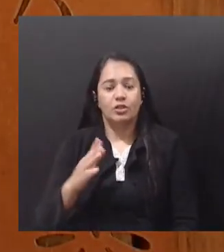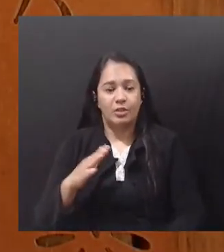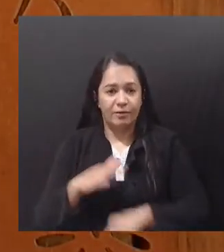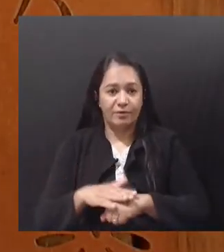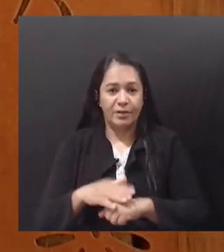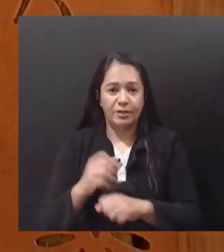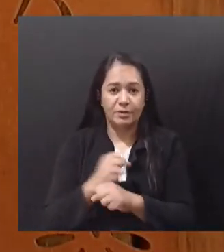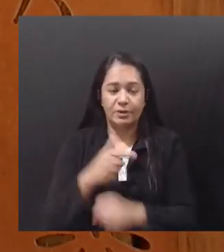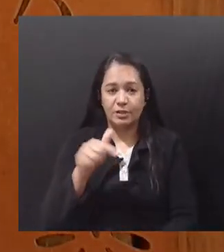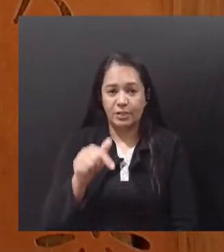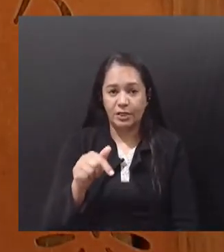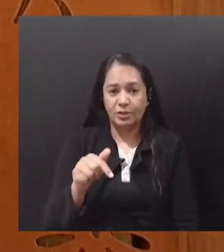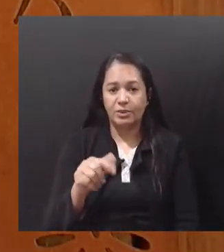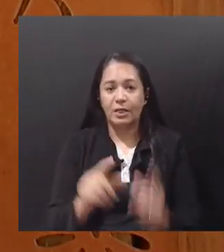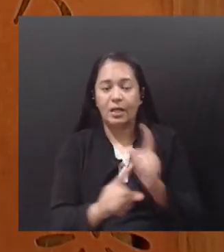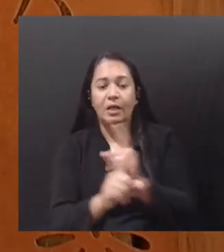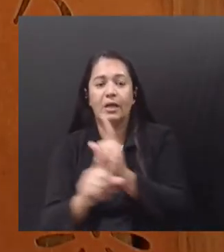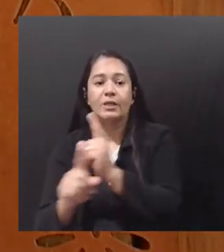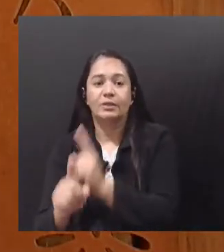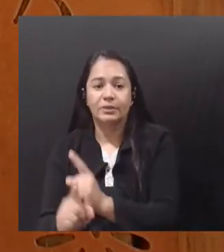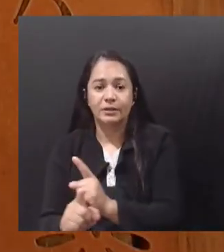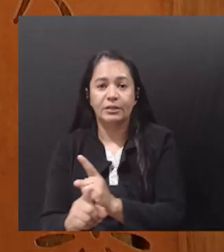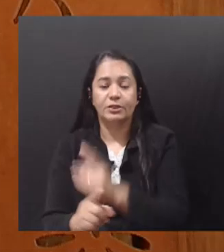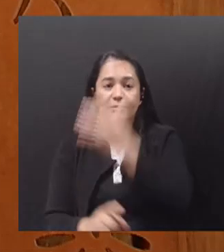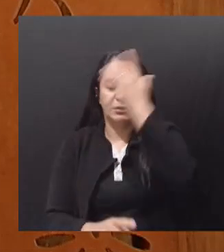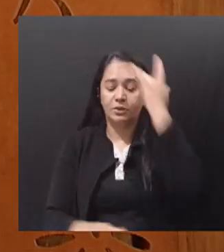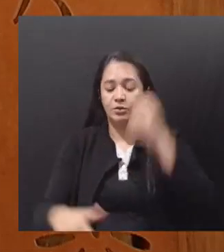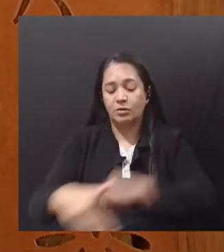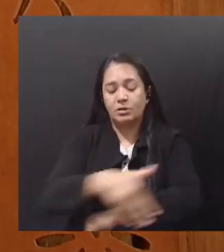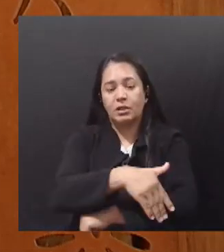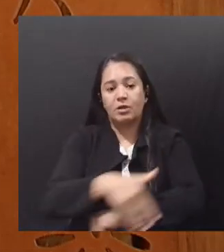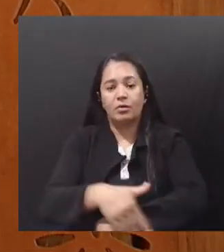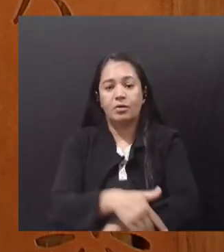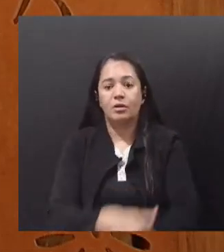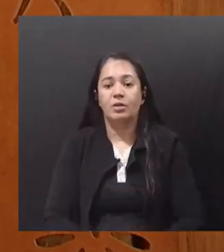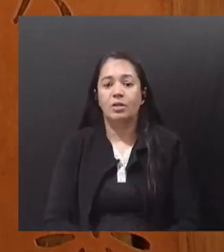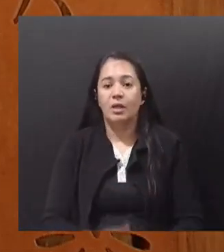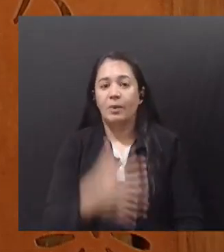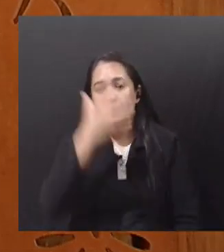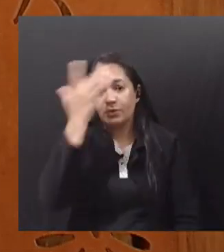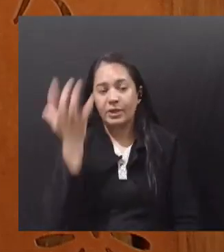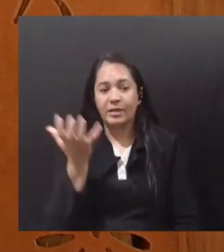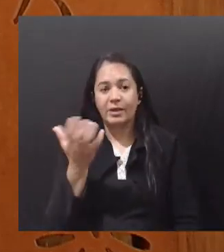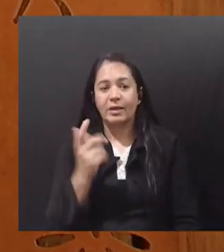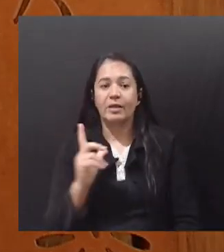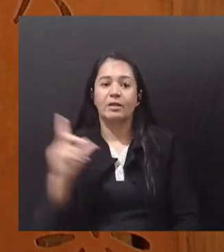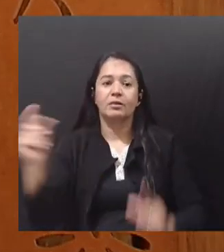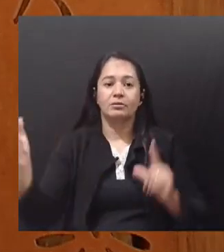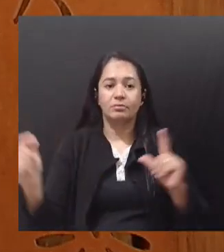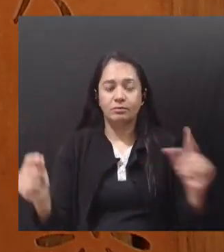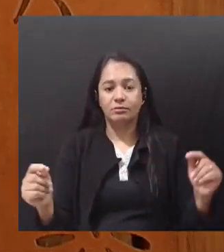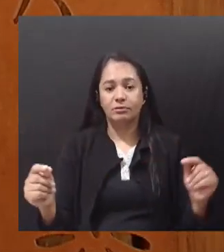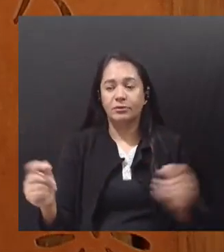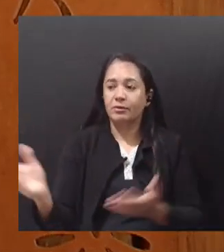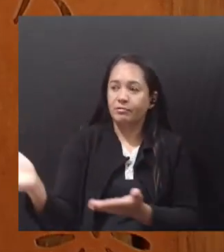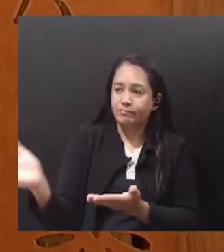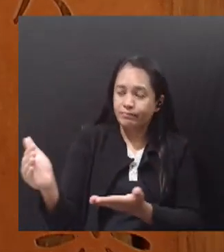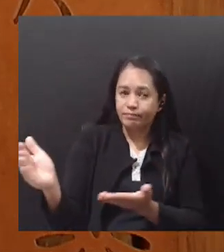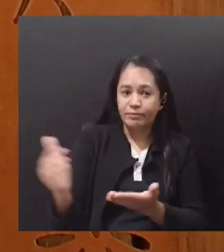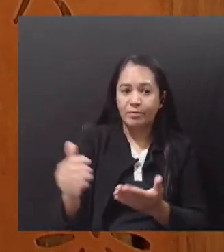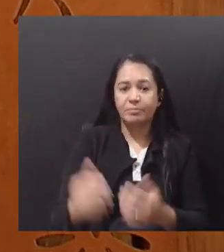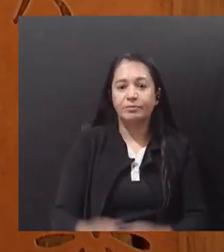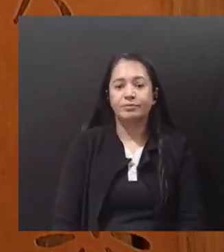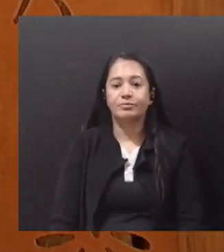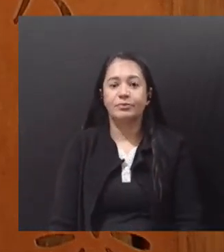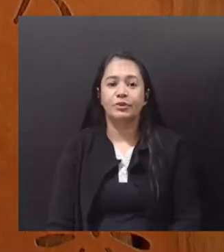gente atende pessoas em situação de rua, aqueles que querem sair, que quer ser puxado, né, pelas mãos, porque a gente sabe